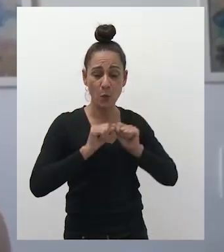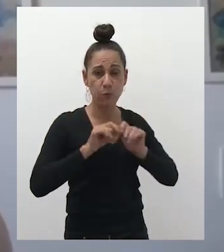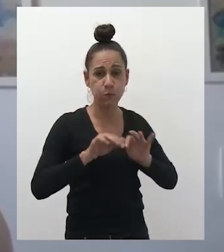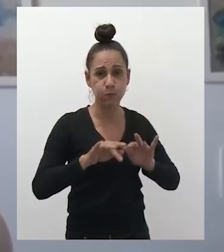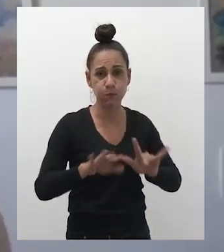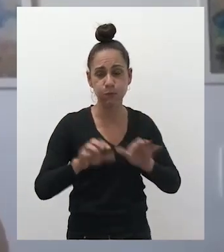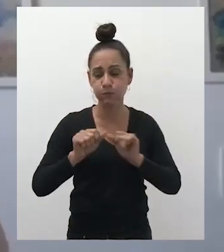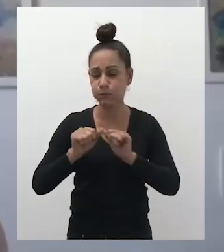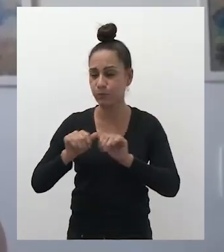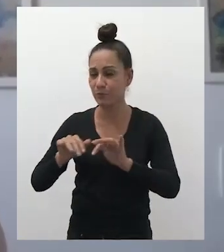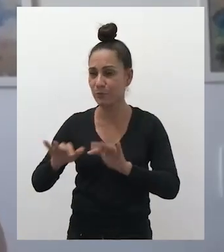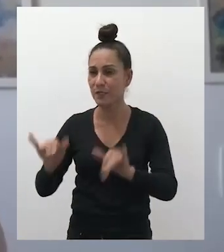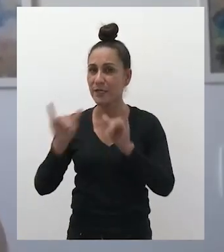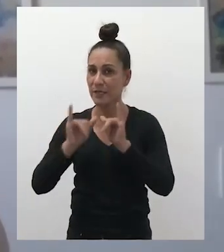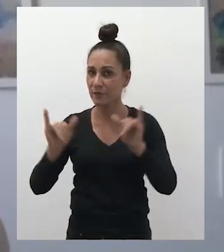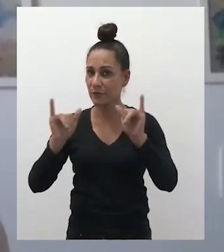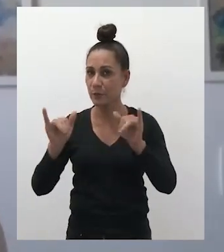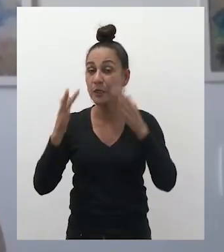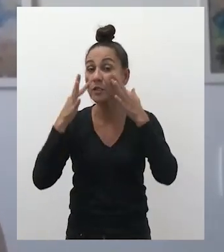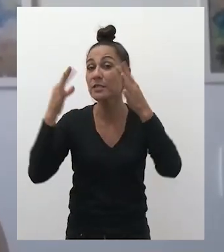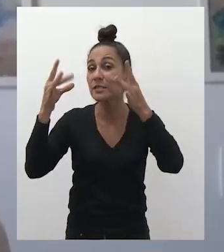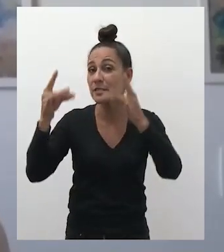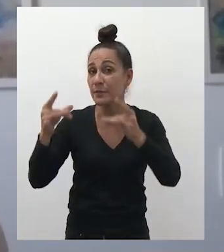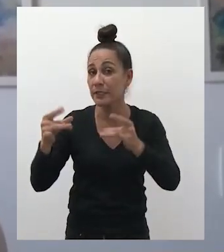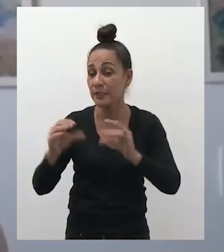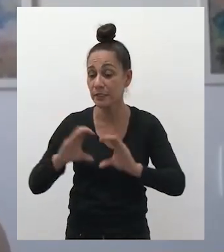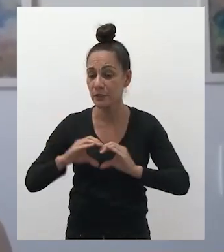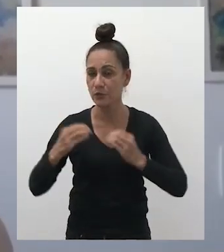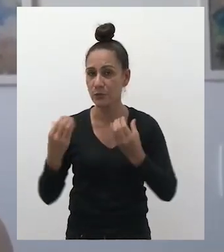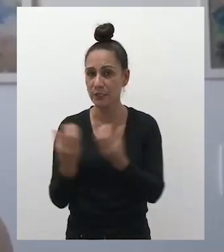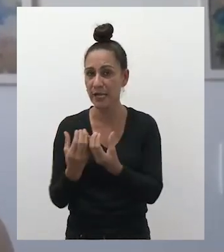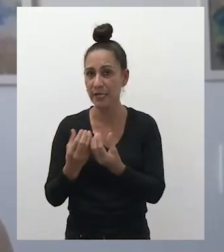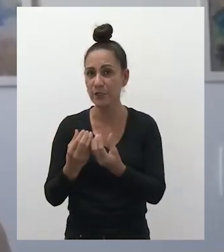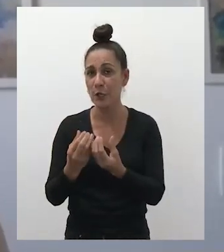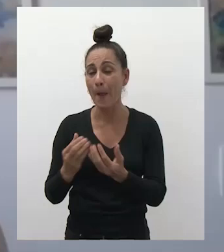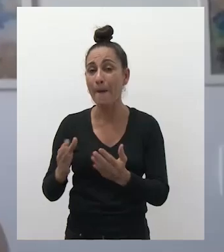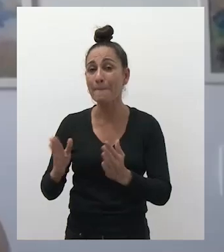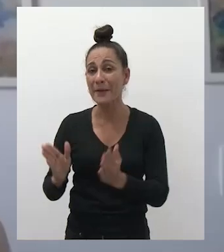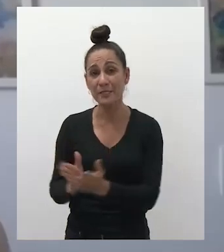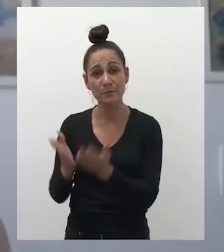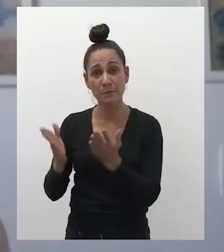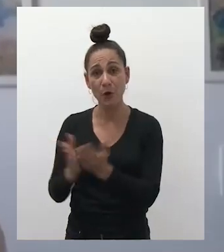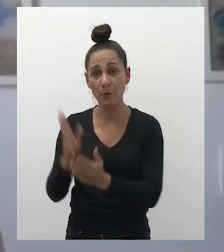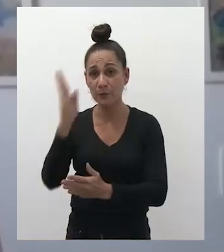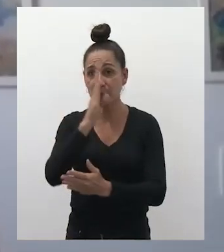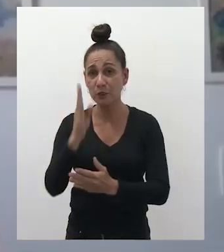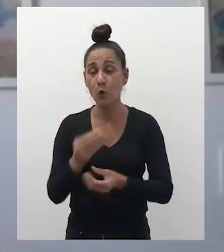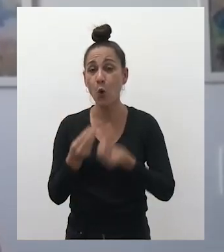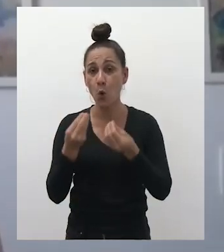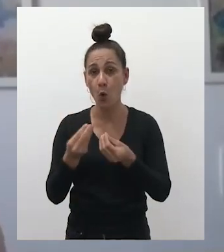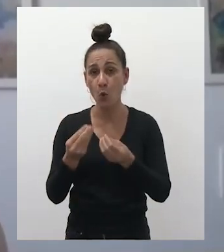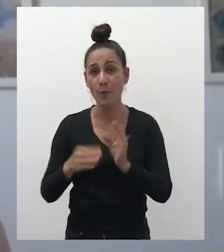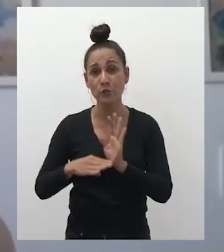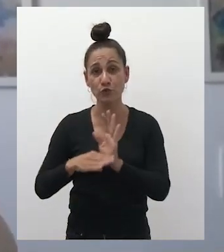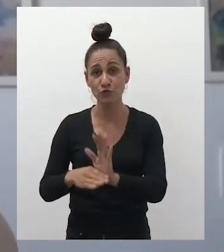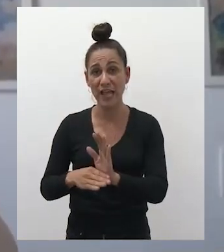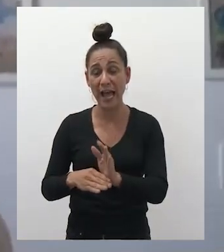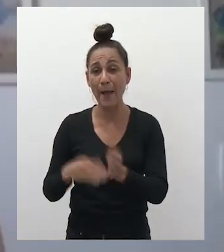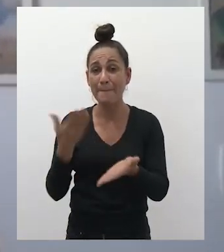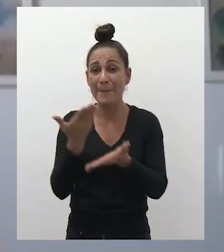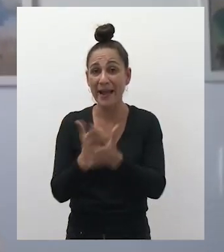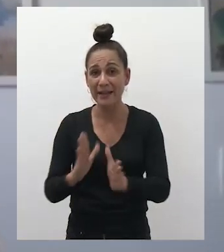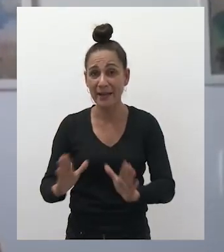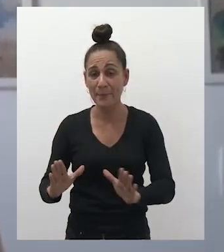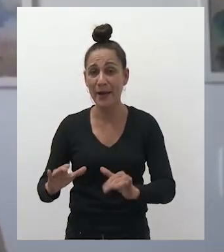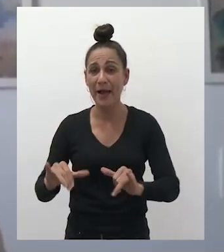Vejam, informação, explicando nas comunidades mais pobres do Brasil como combater a desnutrição de um jeito muito